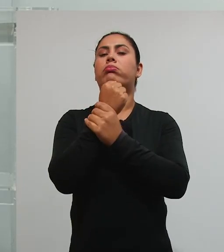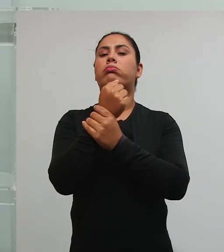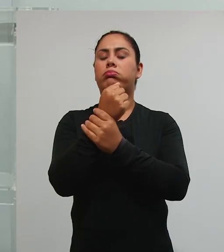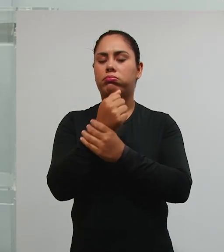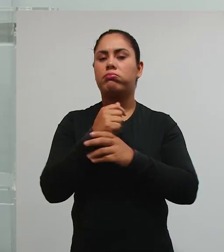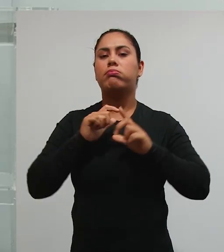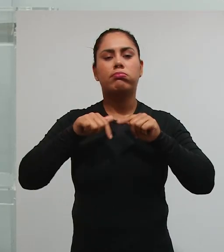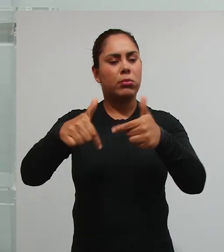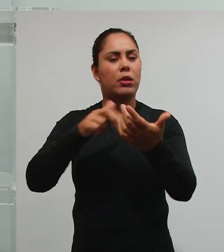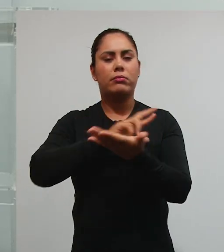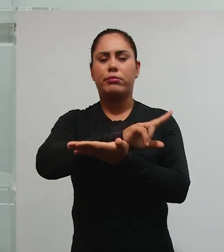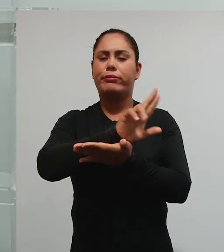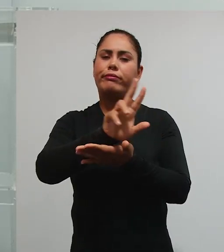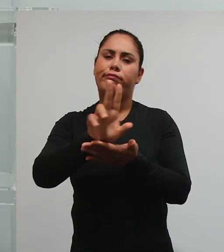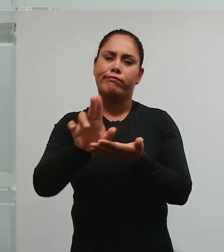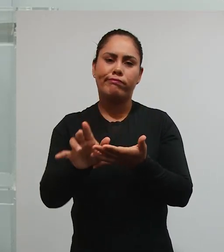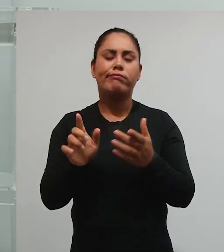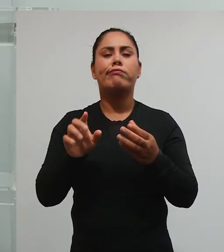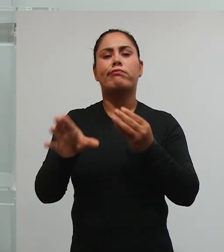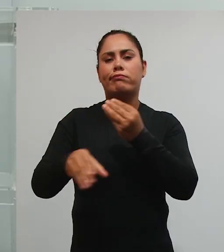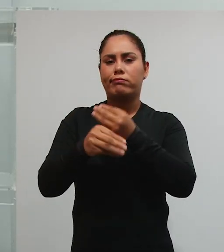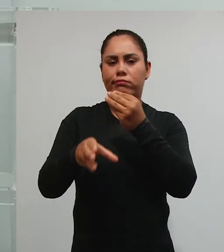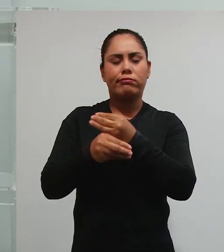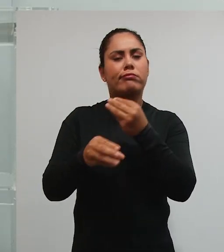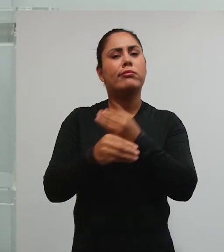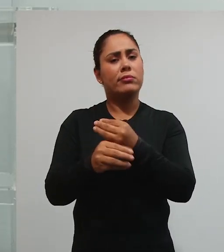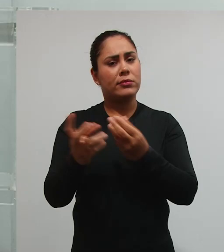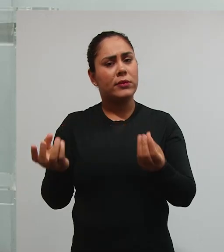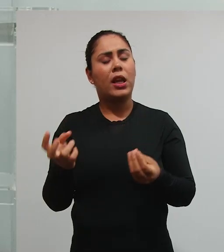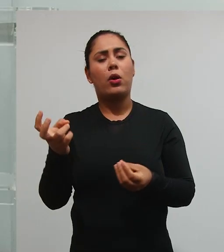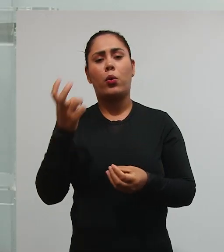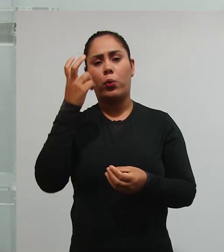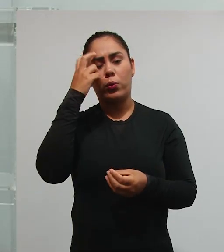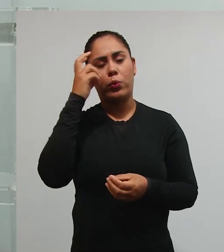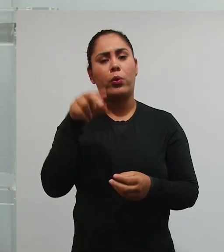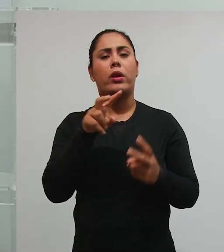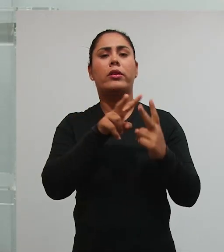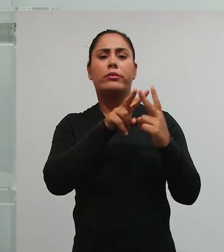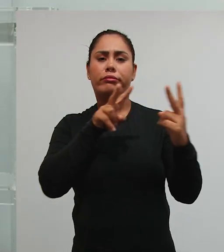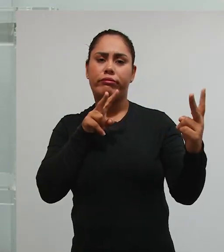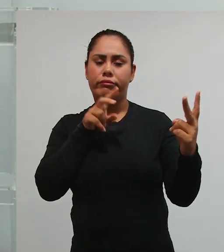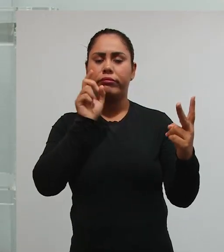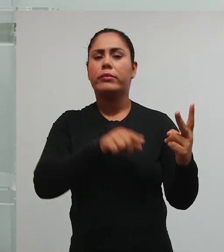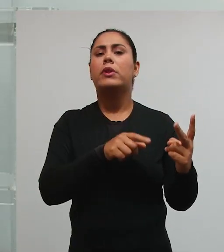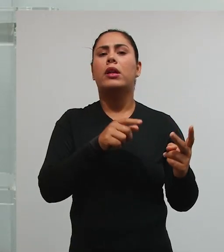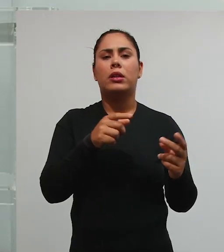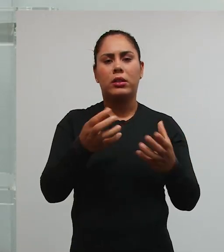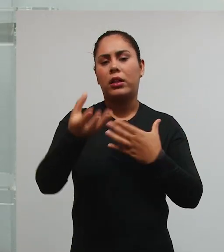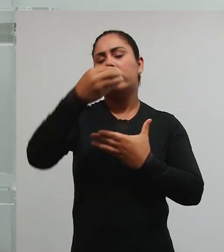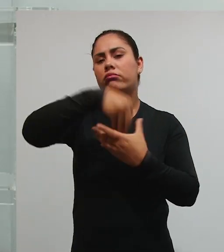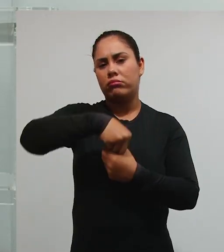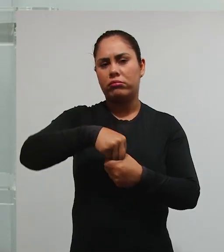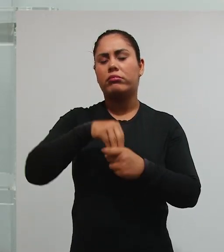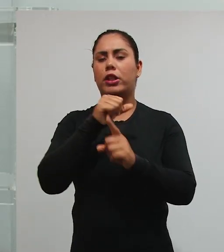à alienação e outros elementos, a cultura digital, como um elemento que está imbricado na